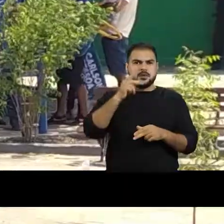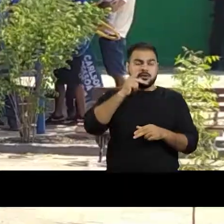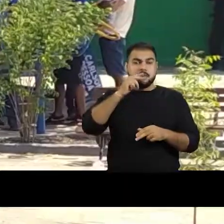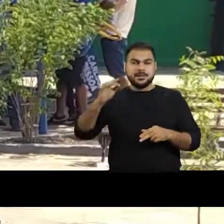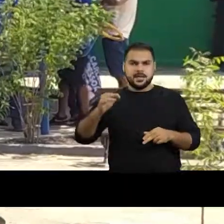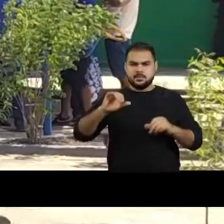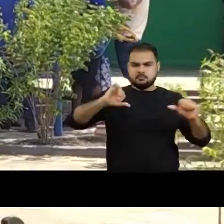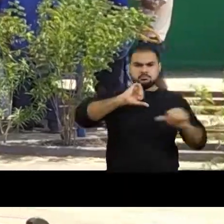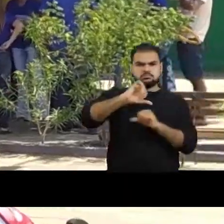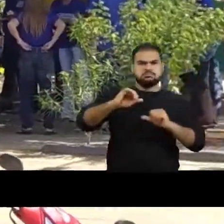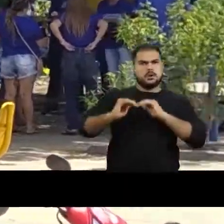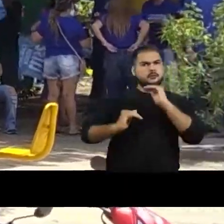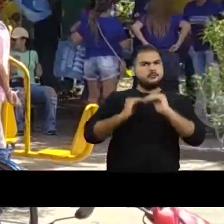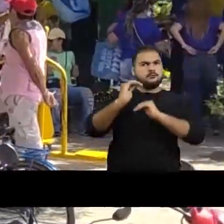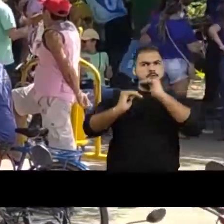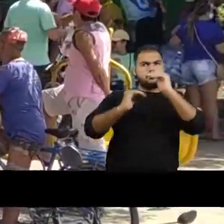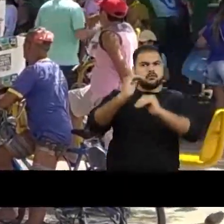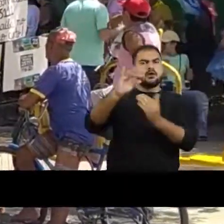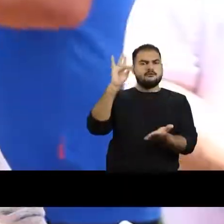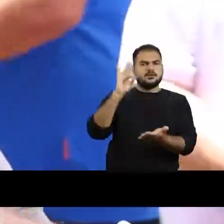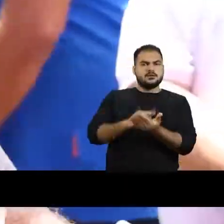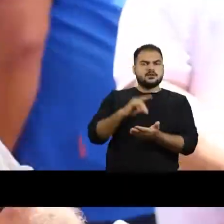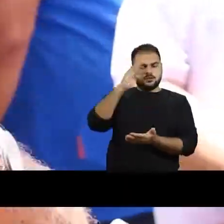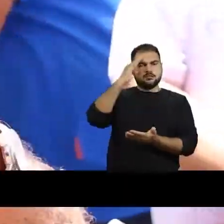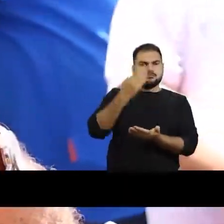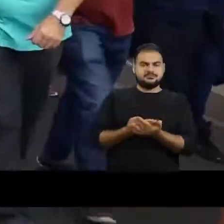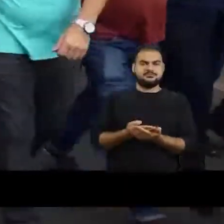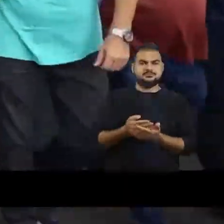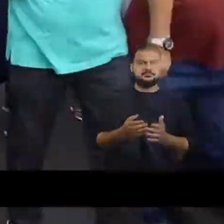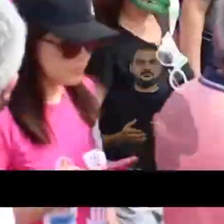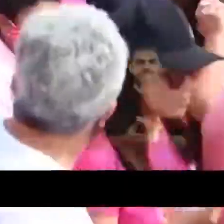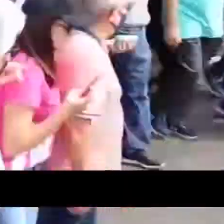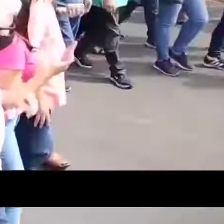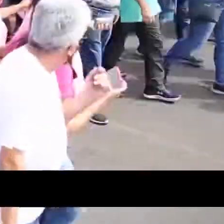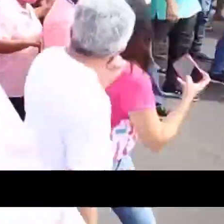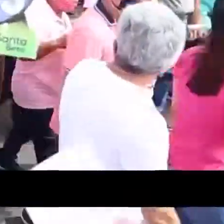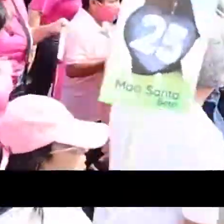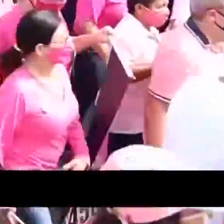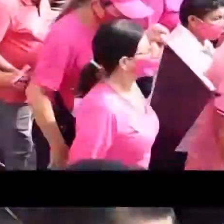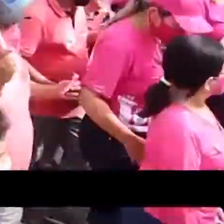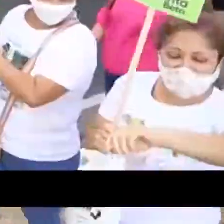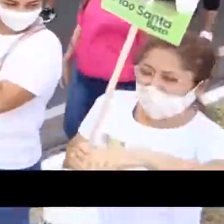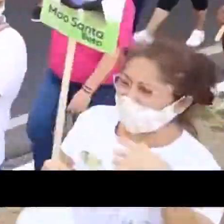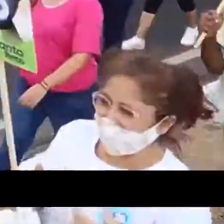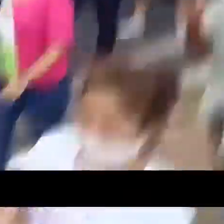saltar. Ela não vai navegar, ela vai voar. Oh,